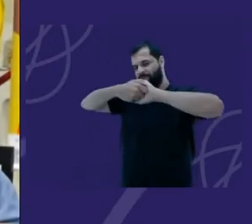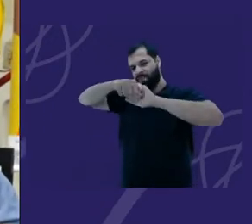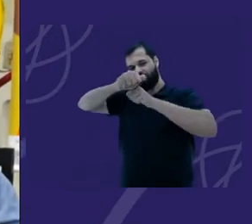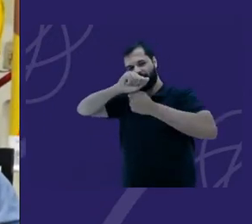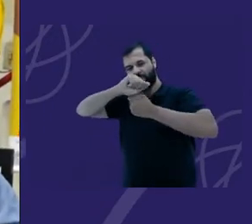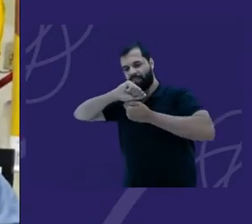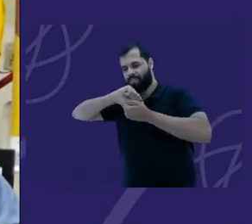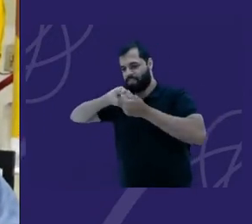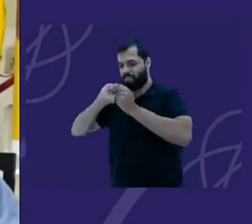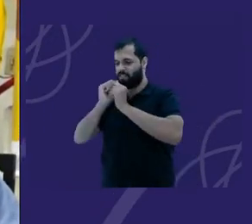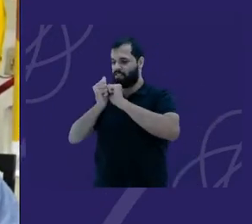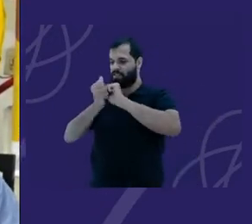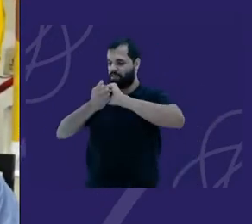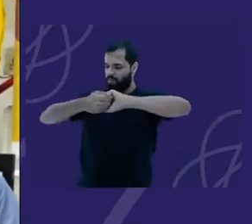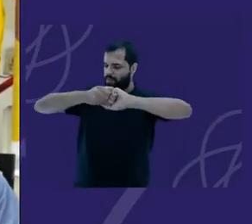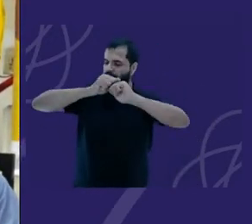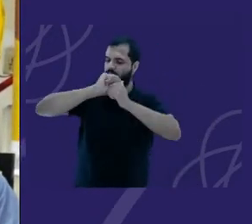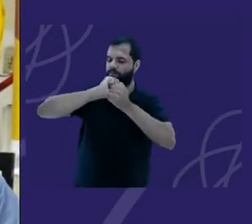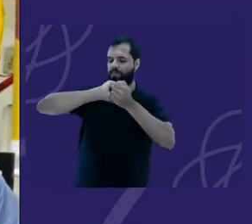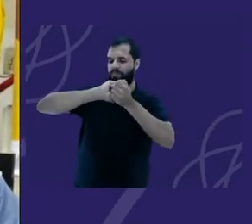dos lábios